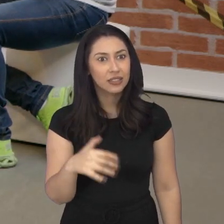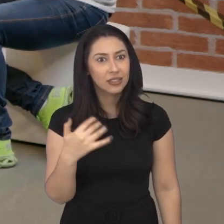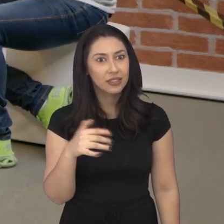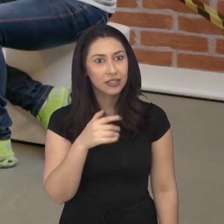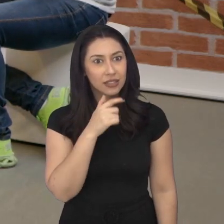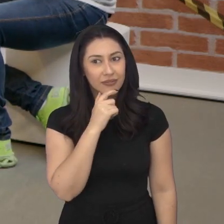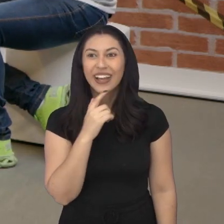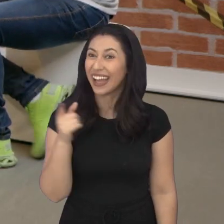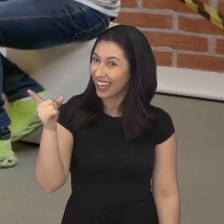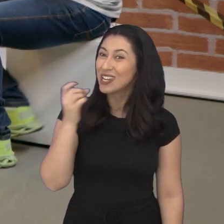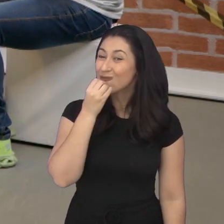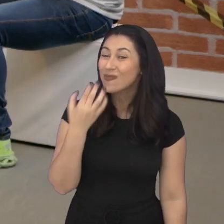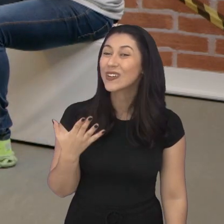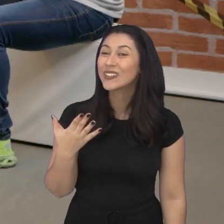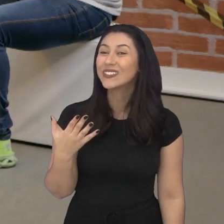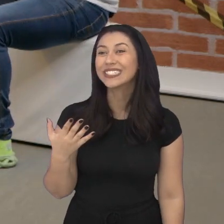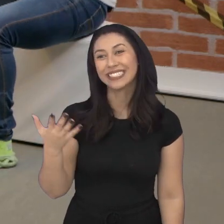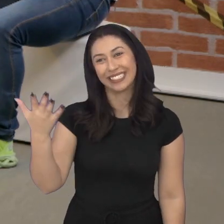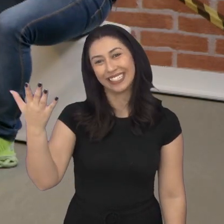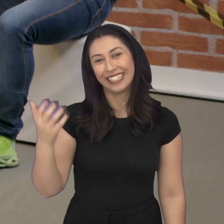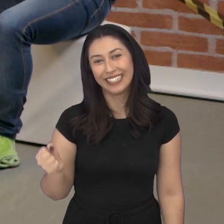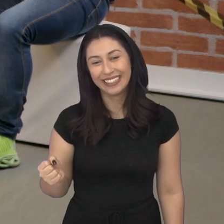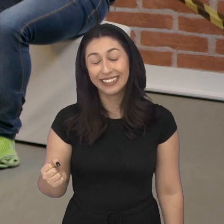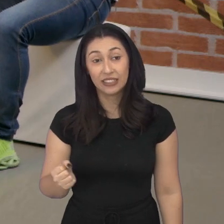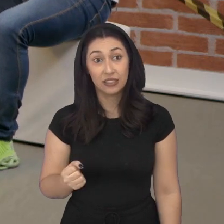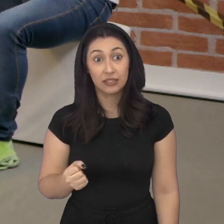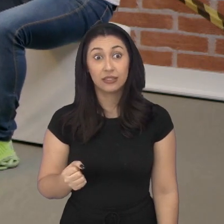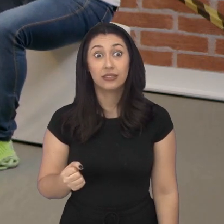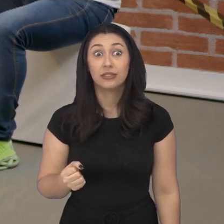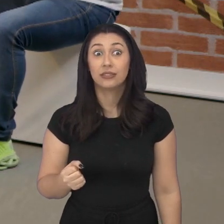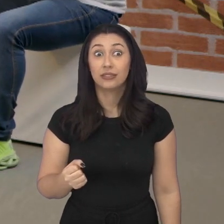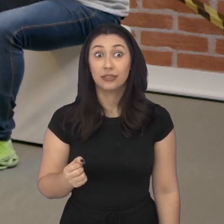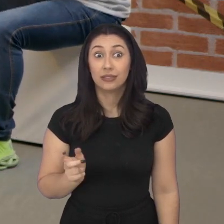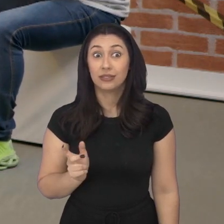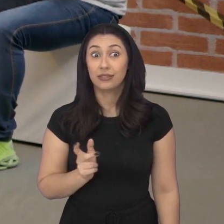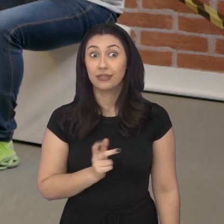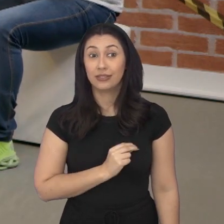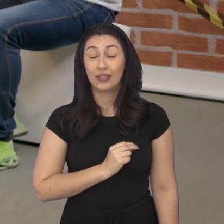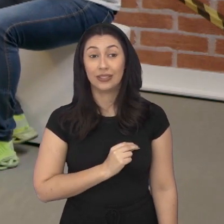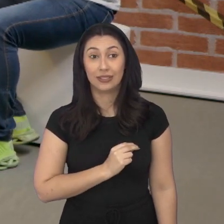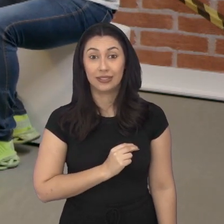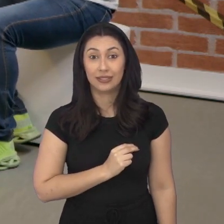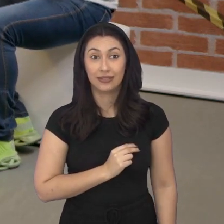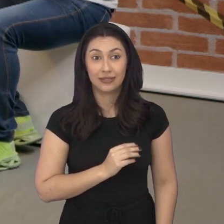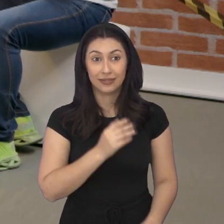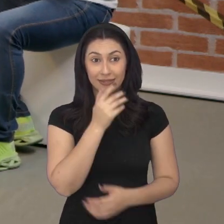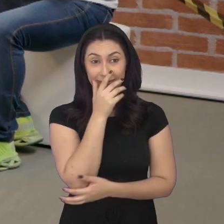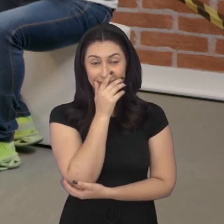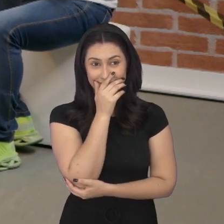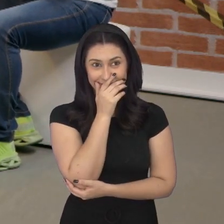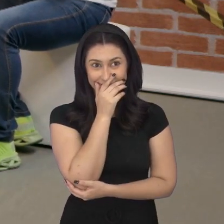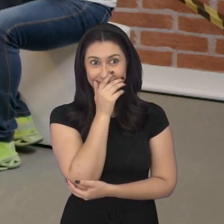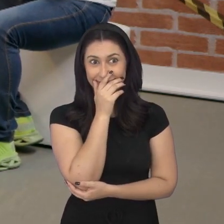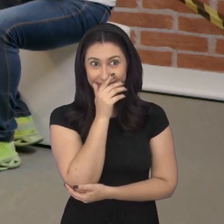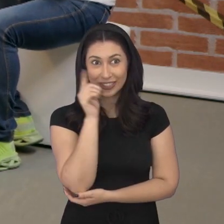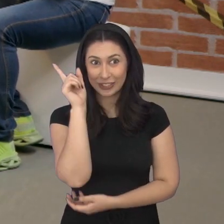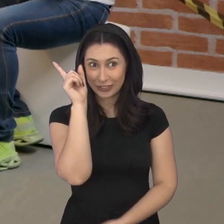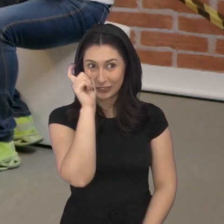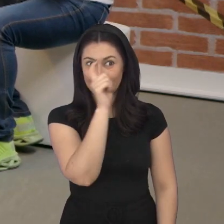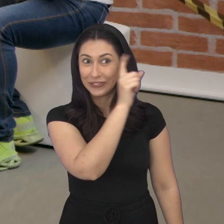Gente, esse é bom, não é? Eu não sei nem o que comentar a respeito do Nicolas Cage. Meu Deus de biquíni. É